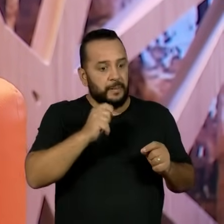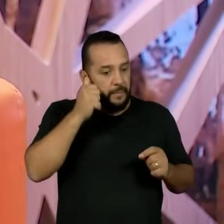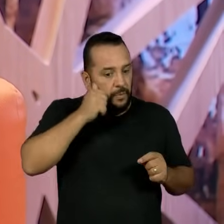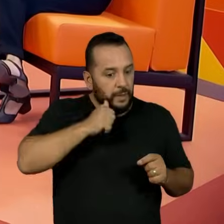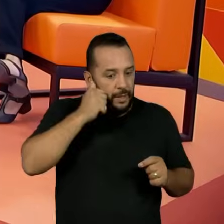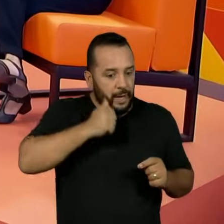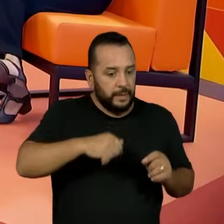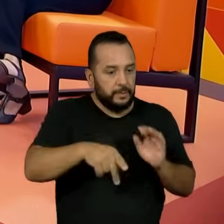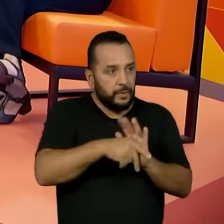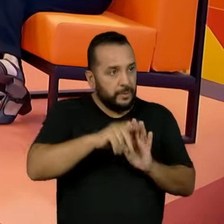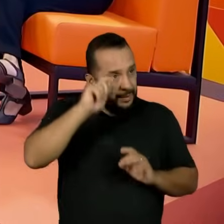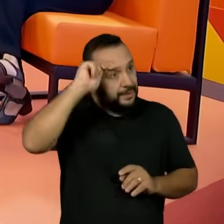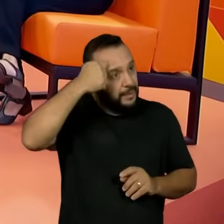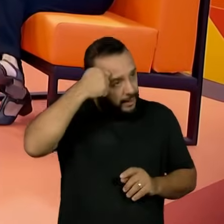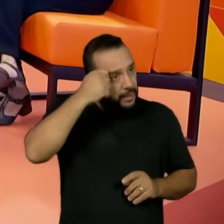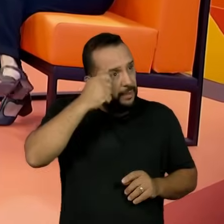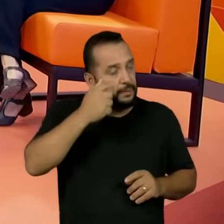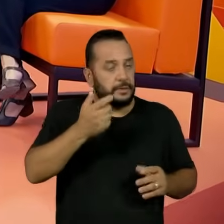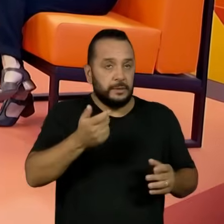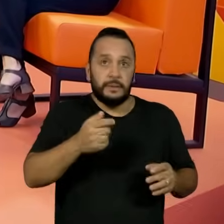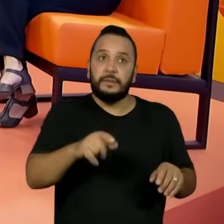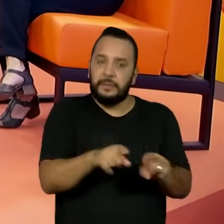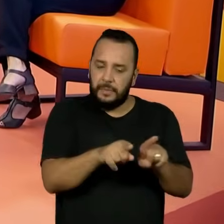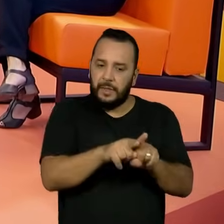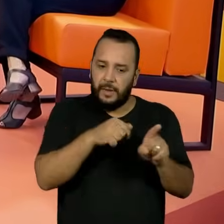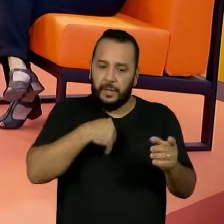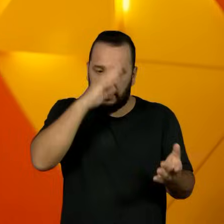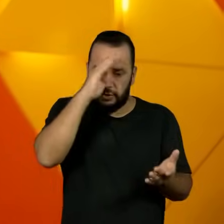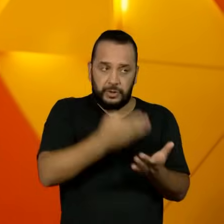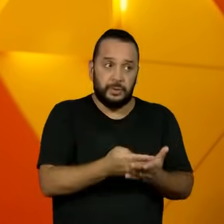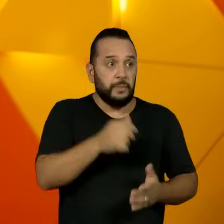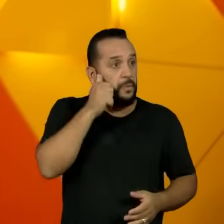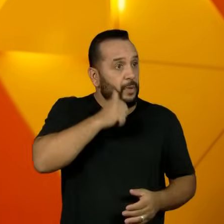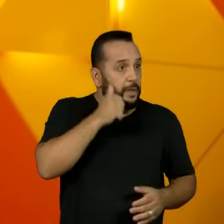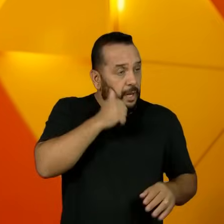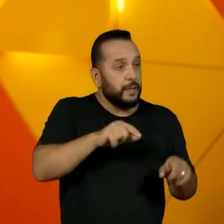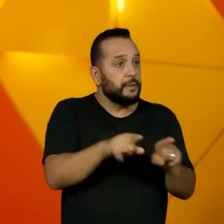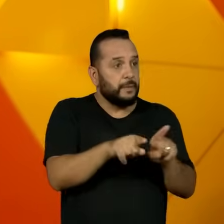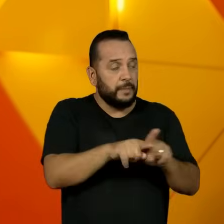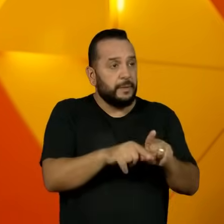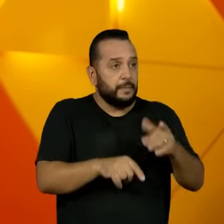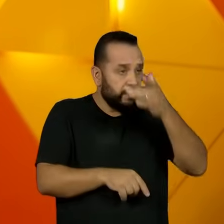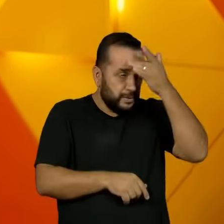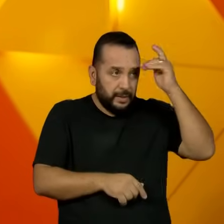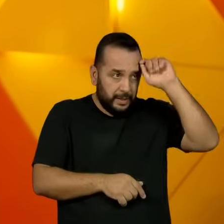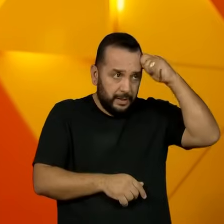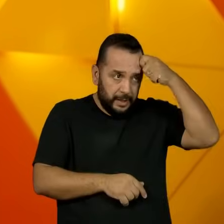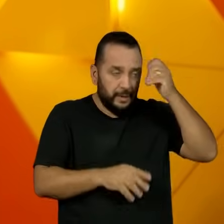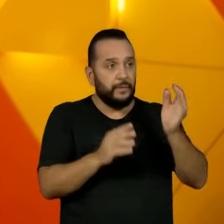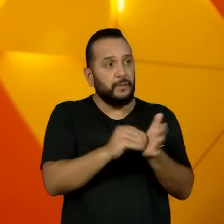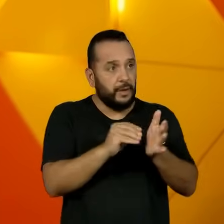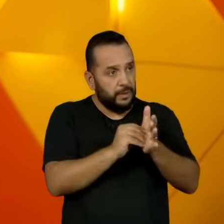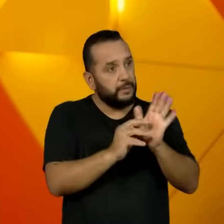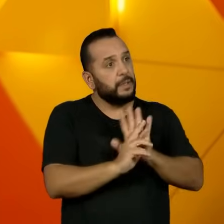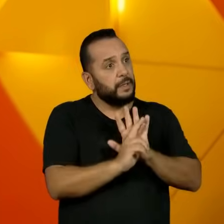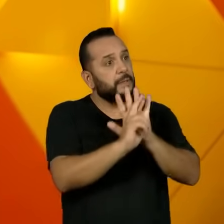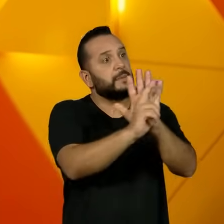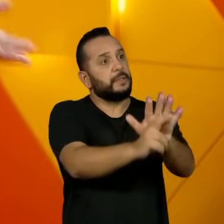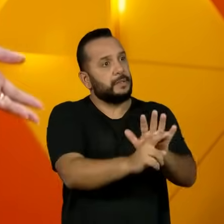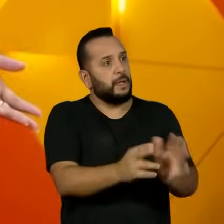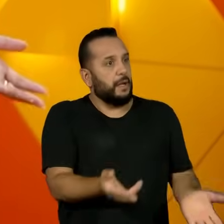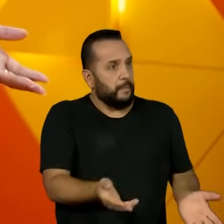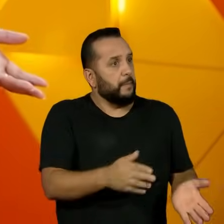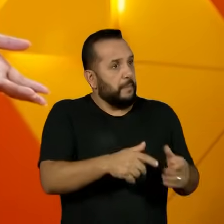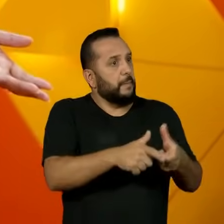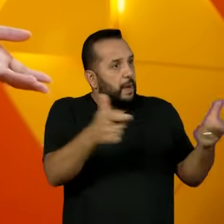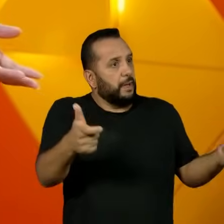mulheres, né? E eu acredito que as mulheres, assim como as pessoas negras, sejam subrepresentadas aí nesse ambiente de desenvolvedoras. A gente está falando